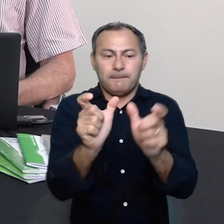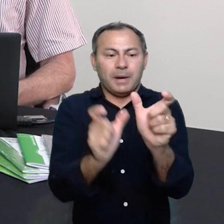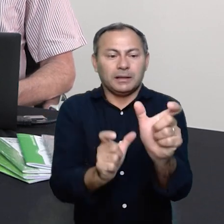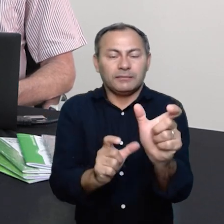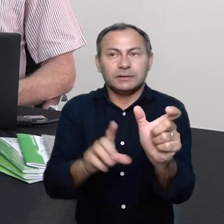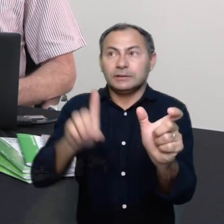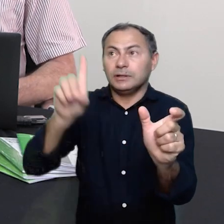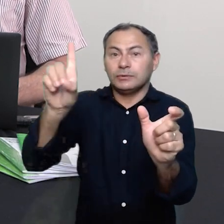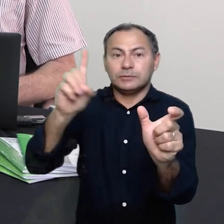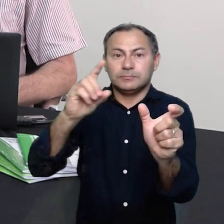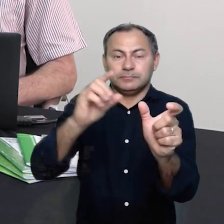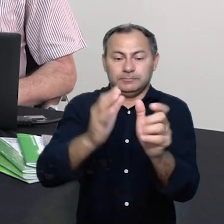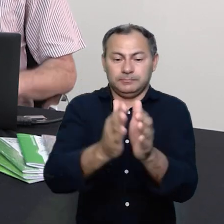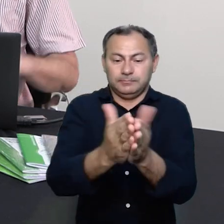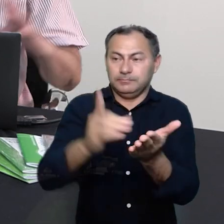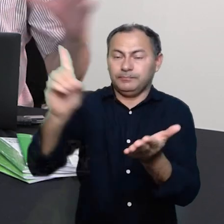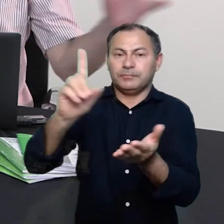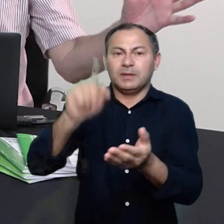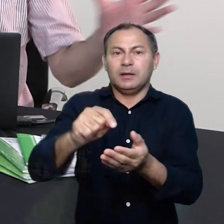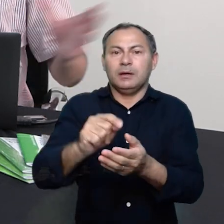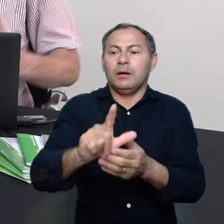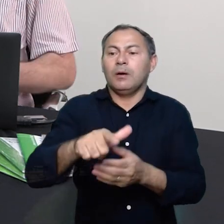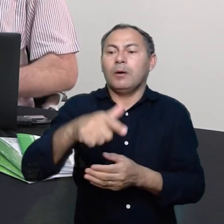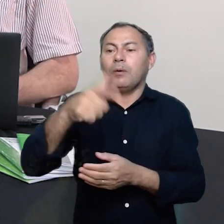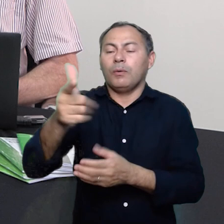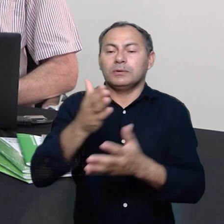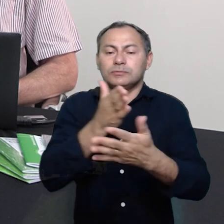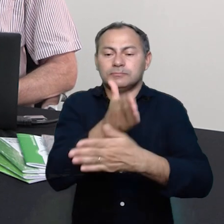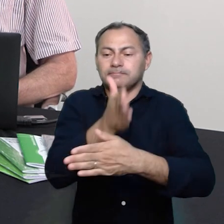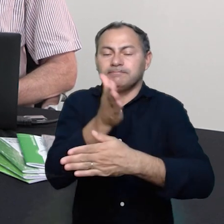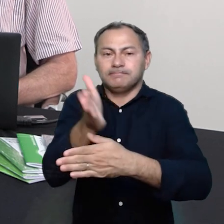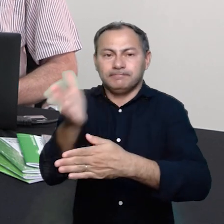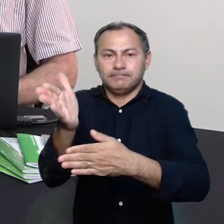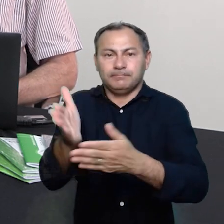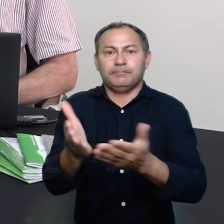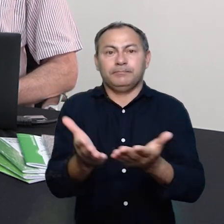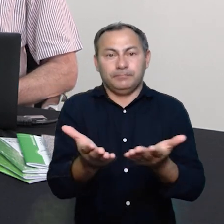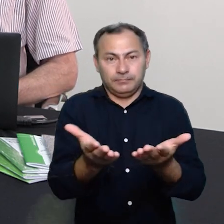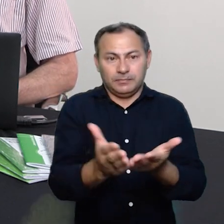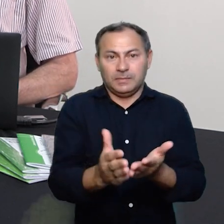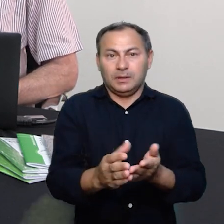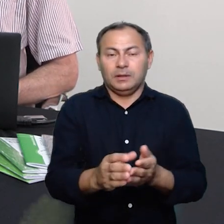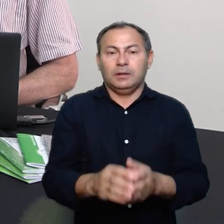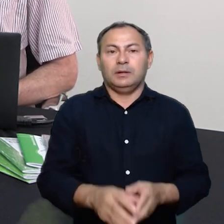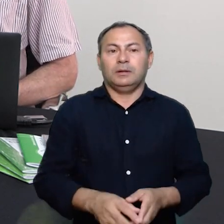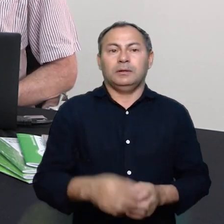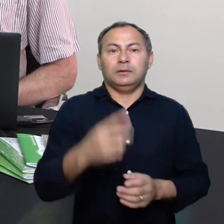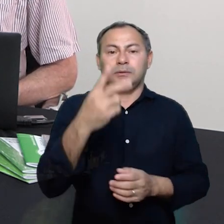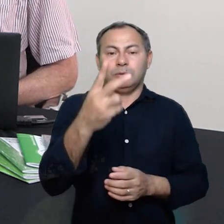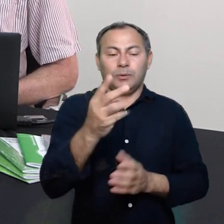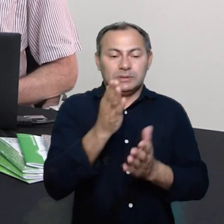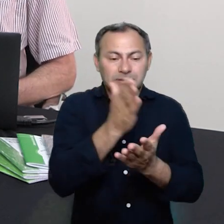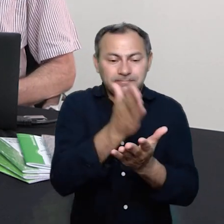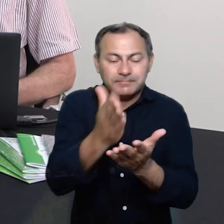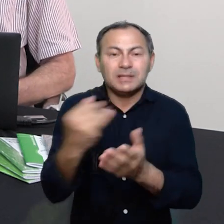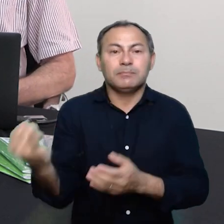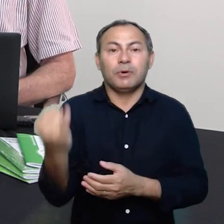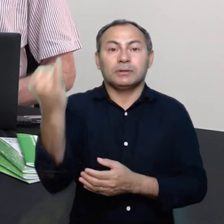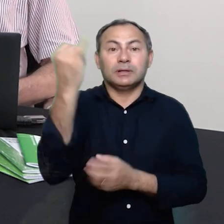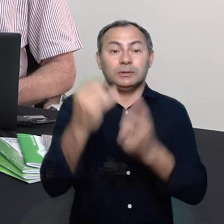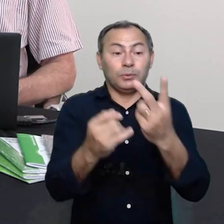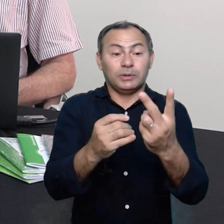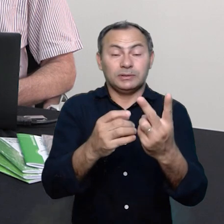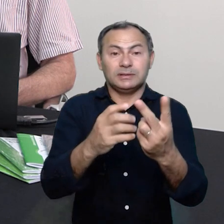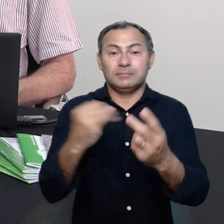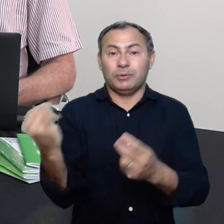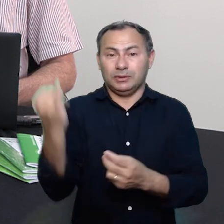de Deus, a Escritura, né, ela fosse para outras fronteiras. E dois ramos muito importantes que